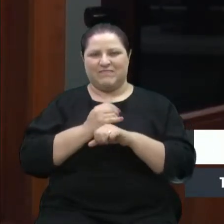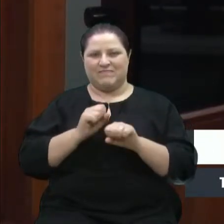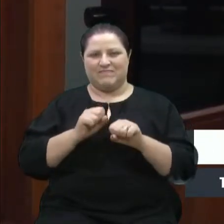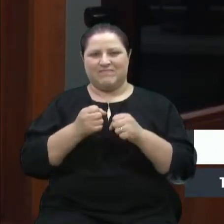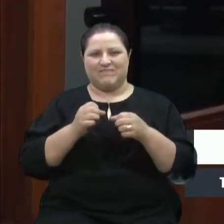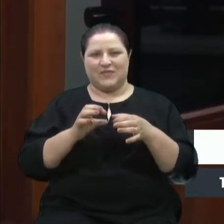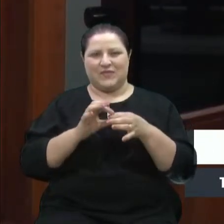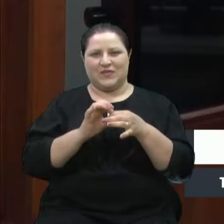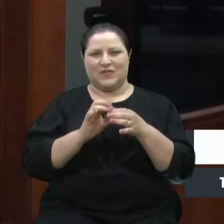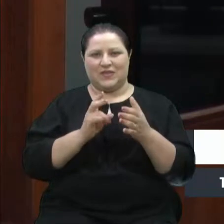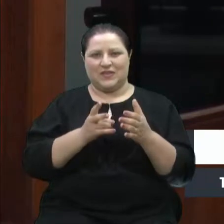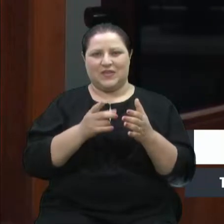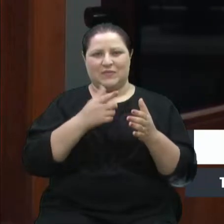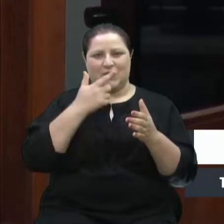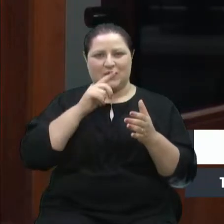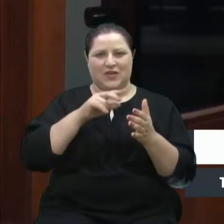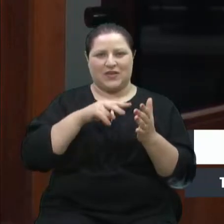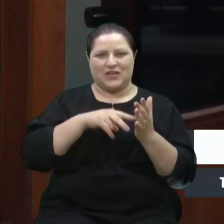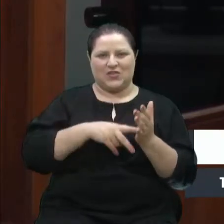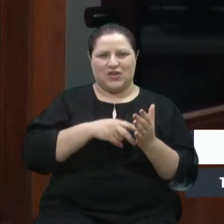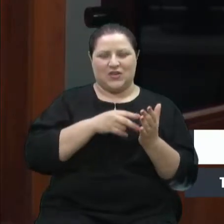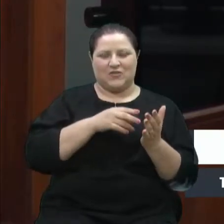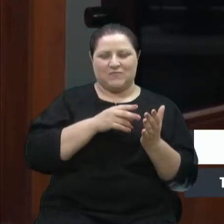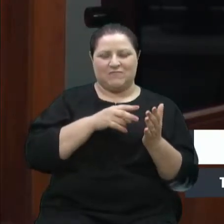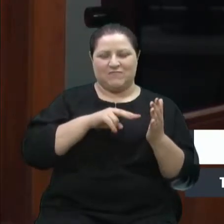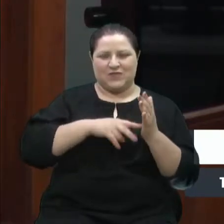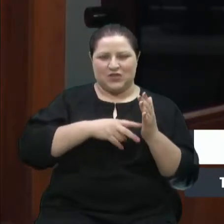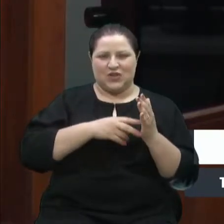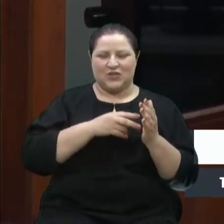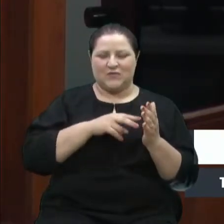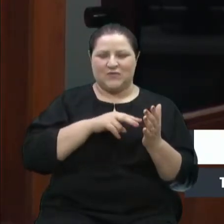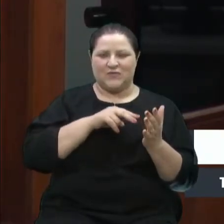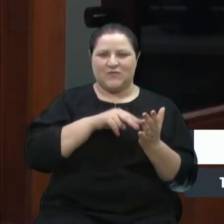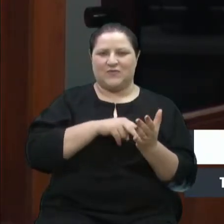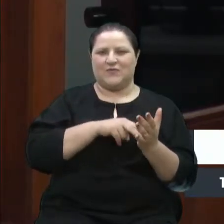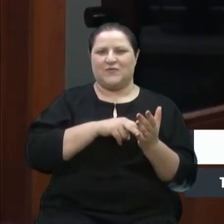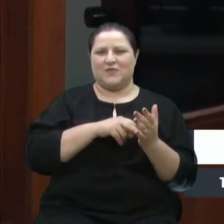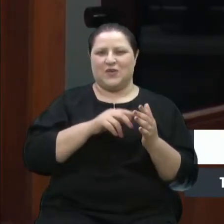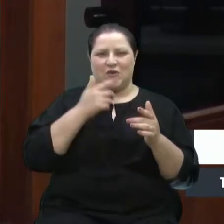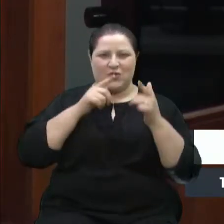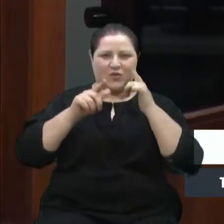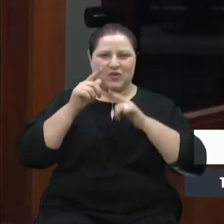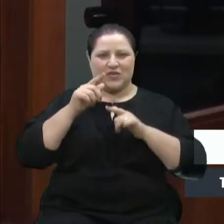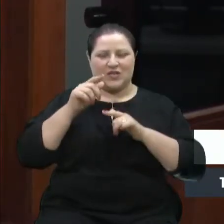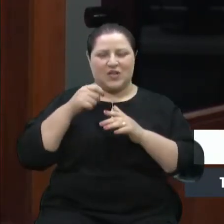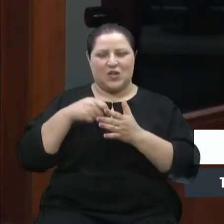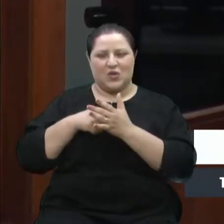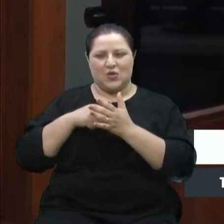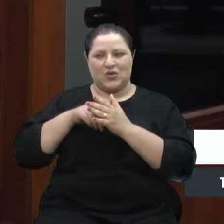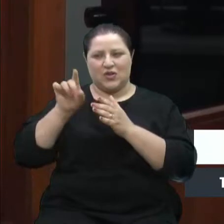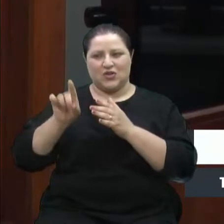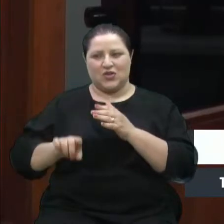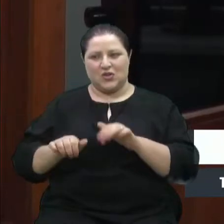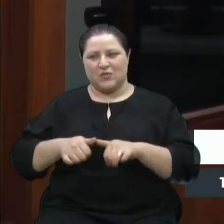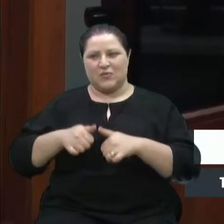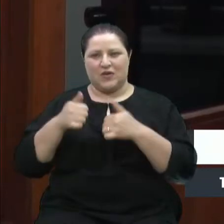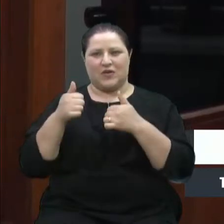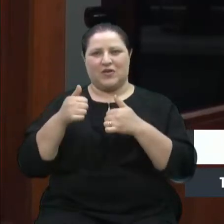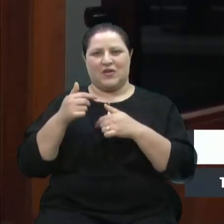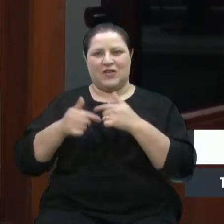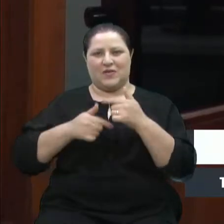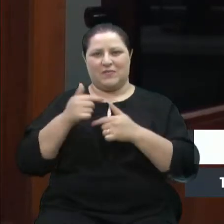suas conquistas e o direito de notar por melhores salários e condições de trabalho Paulo de Andrade